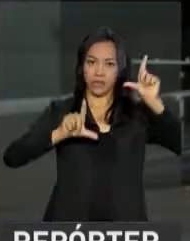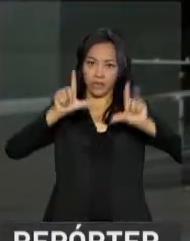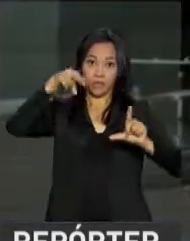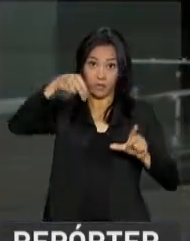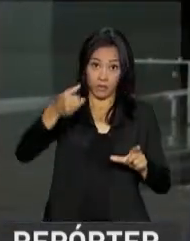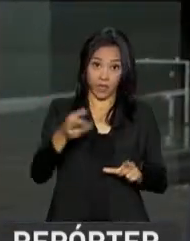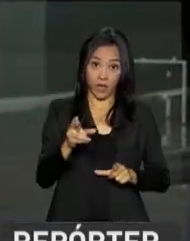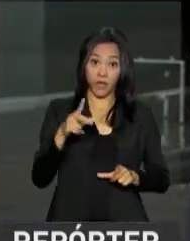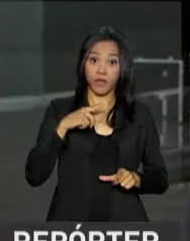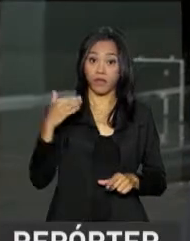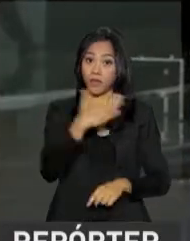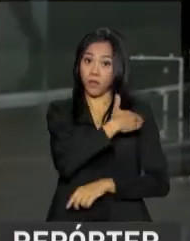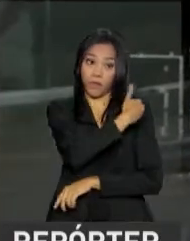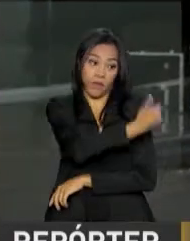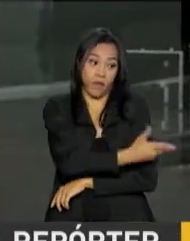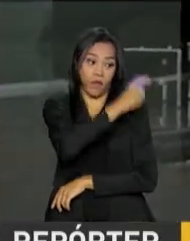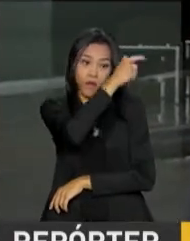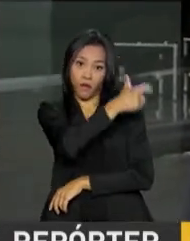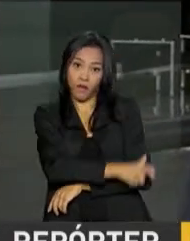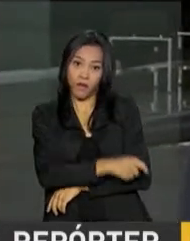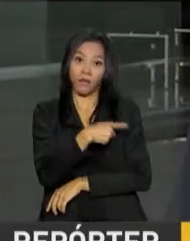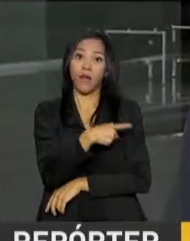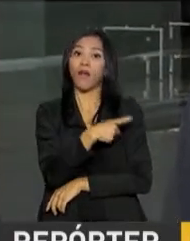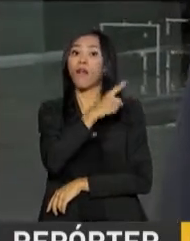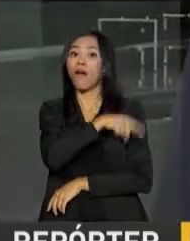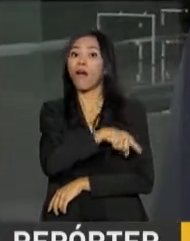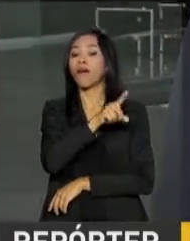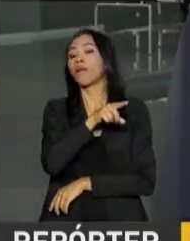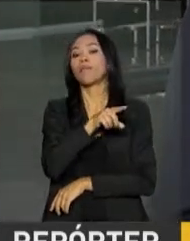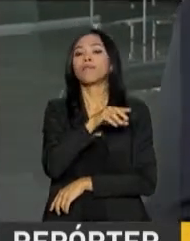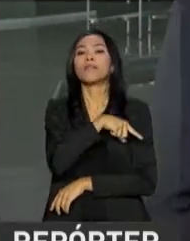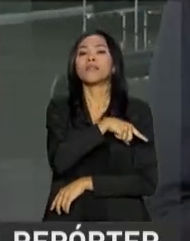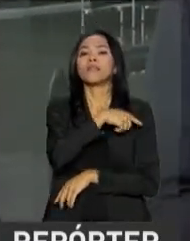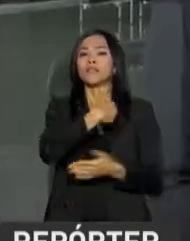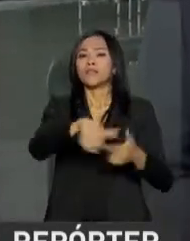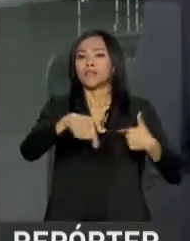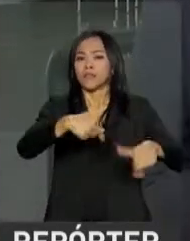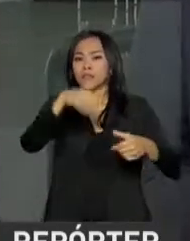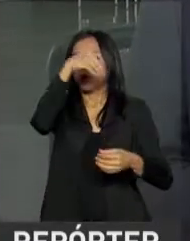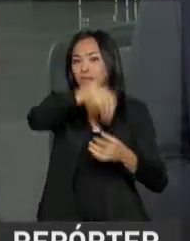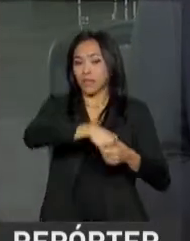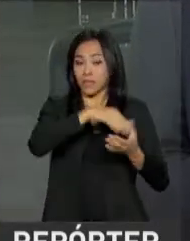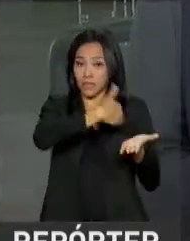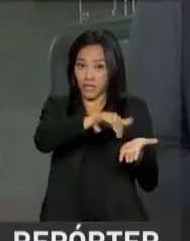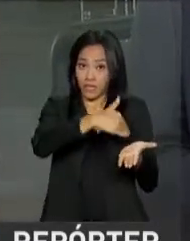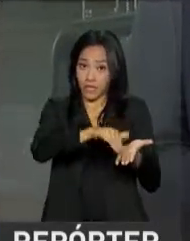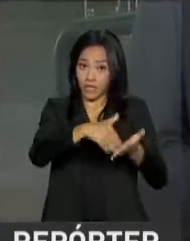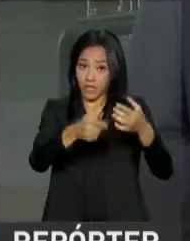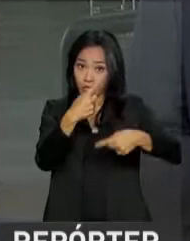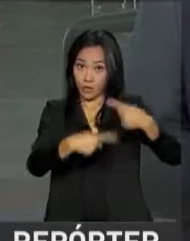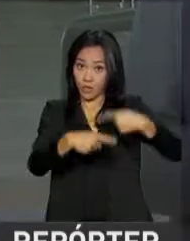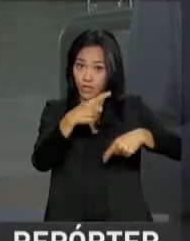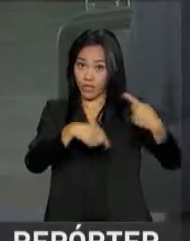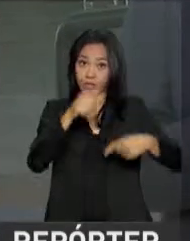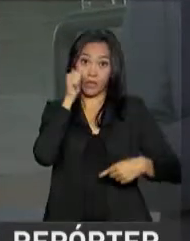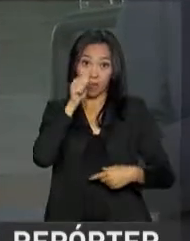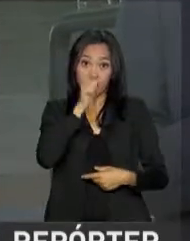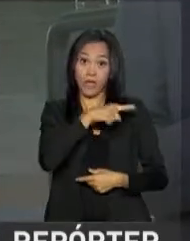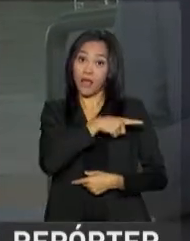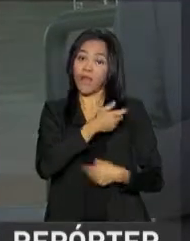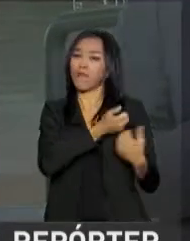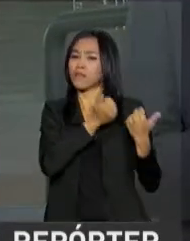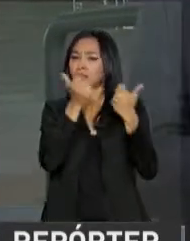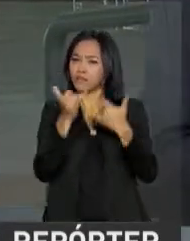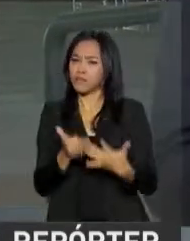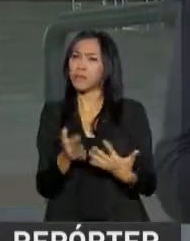ao meu lado está débora bernardon ela é assessora jurídica da secretaria nacional de políticas para as mulheres e vai conversar um